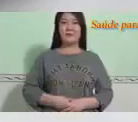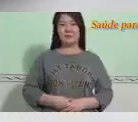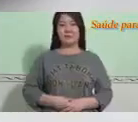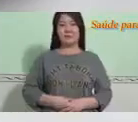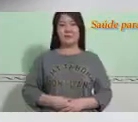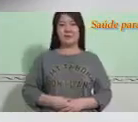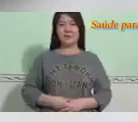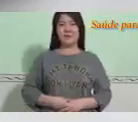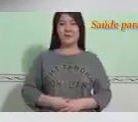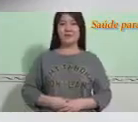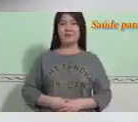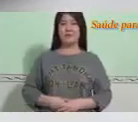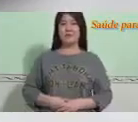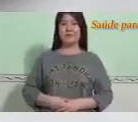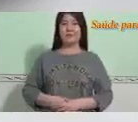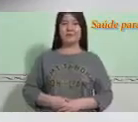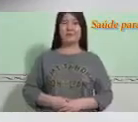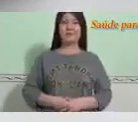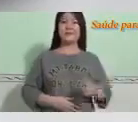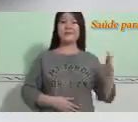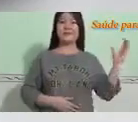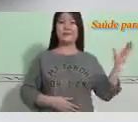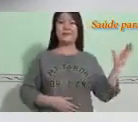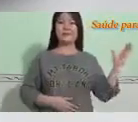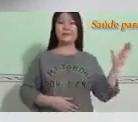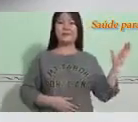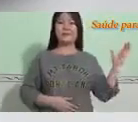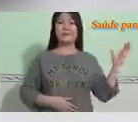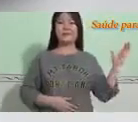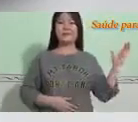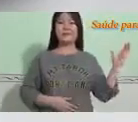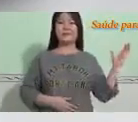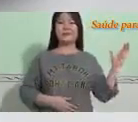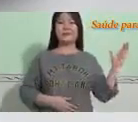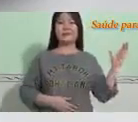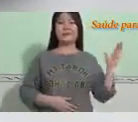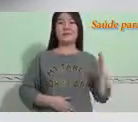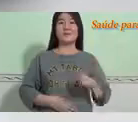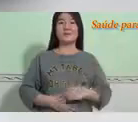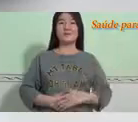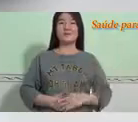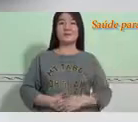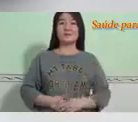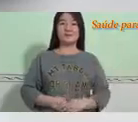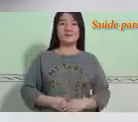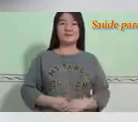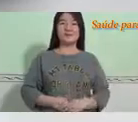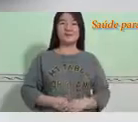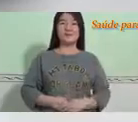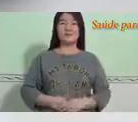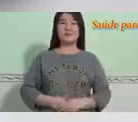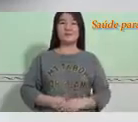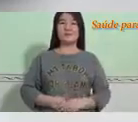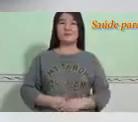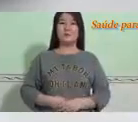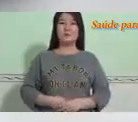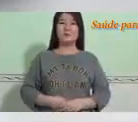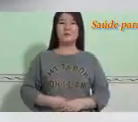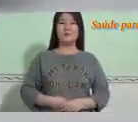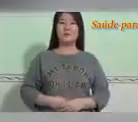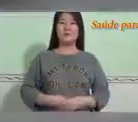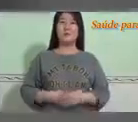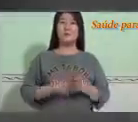os pacientes com vontade submetidos a cirurgia vírgula deve a mt mr 1 comprimido 3 vezes